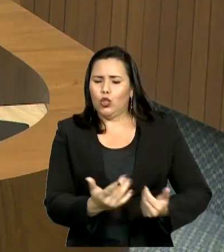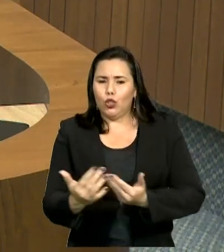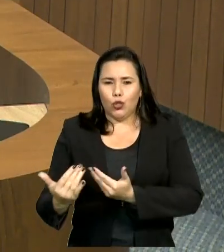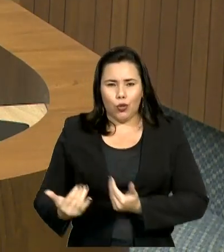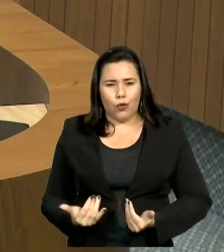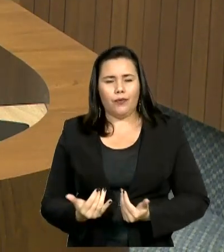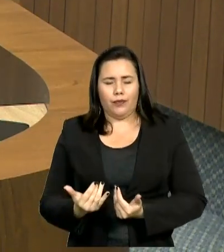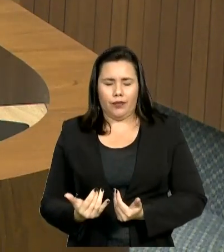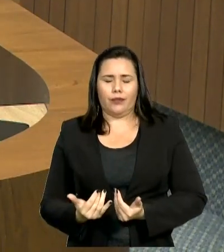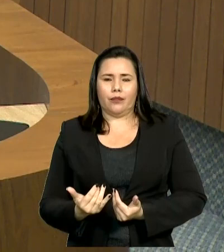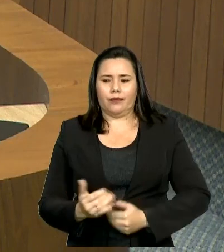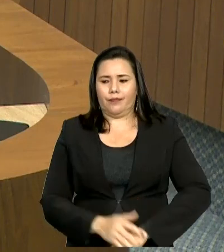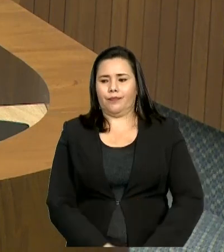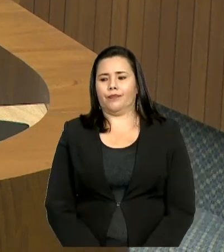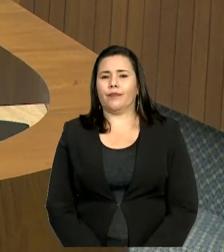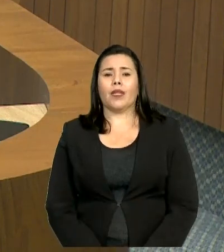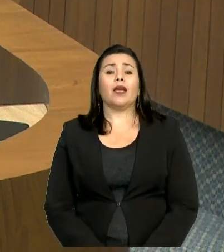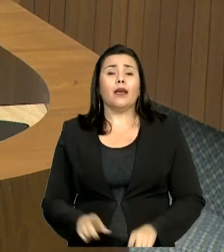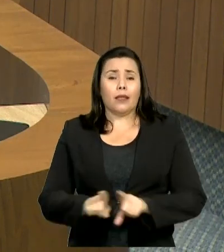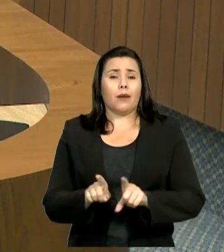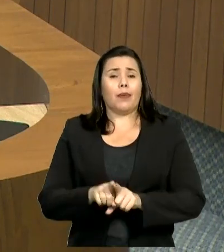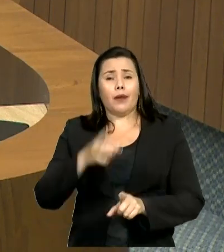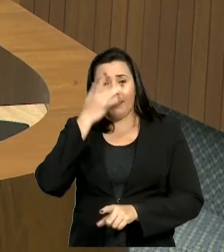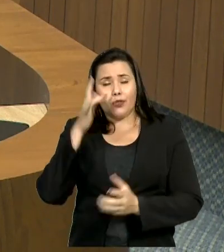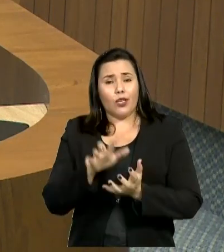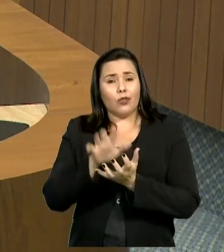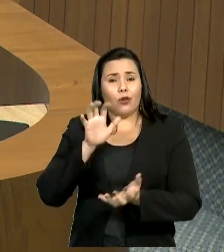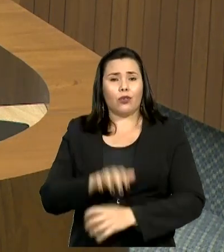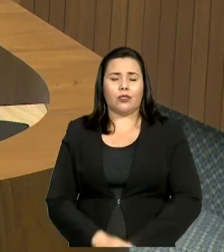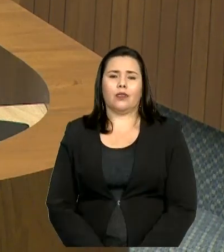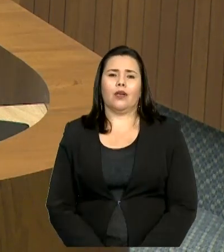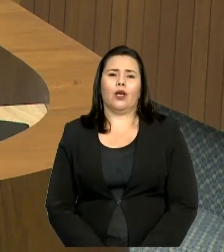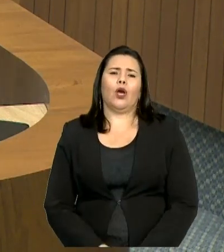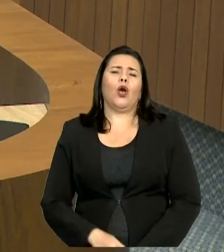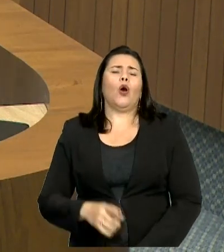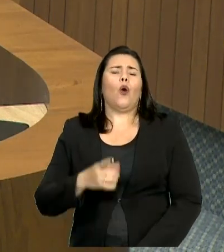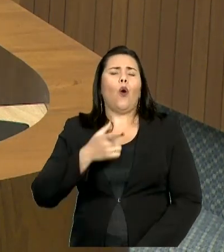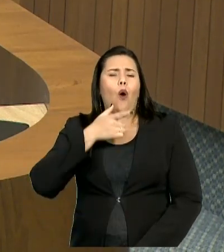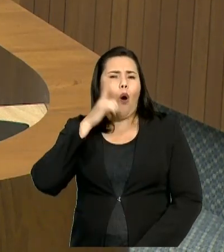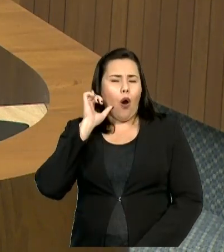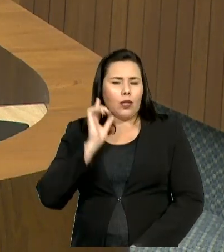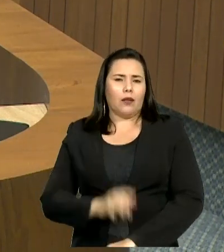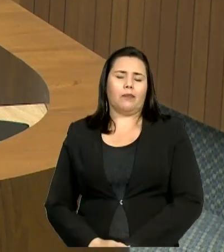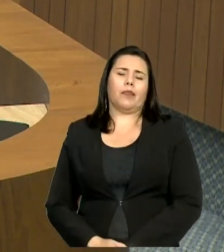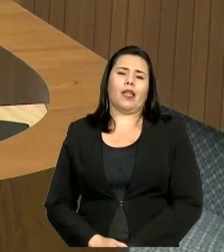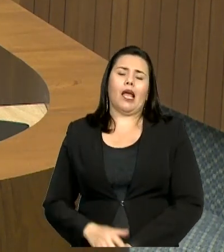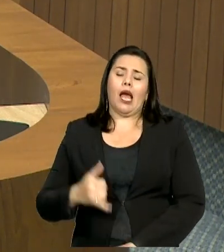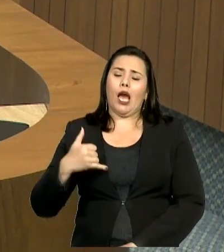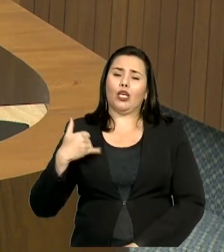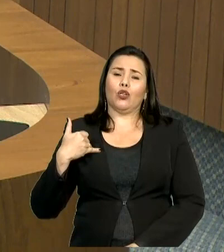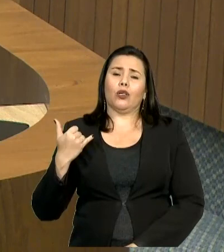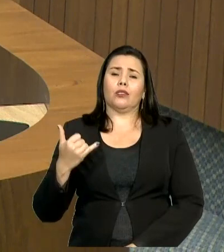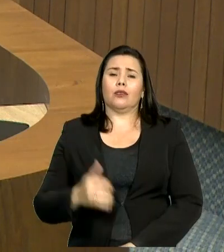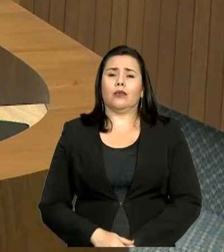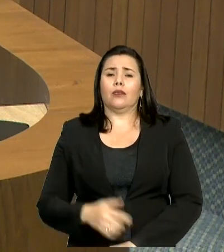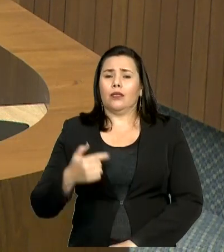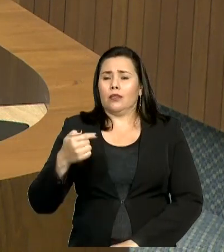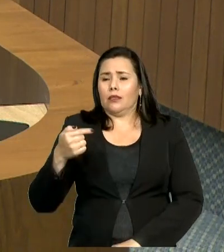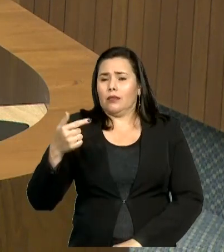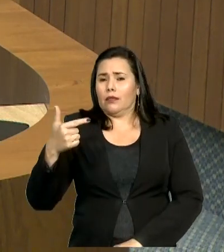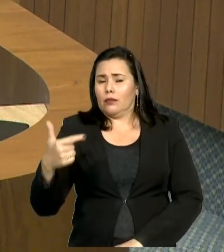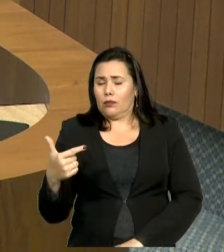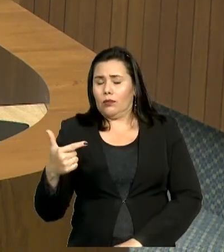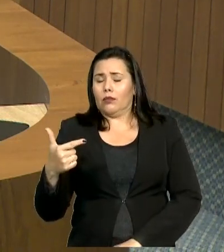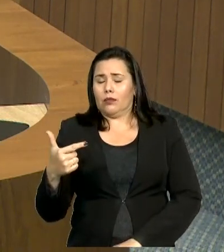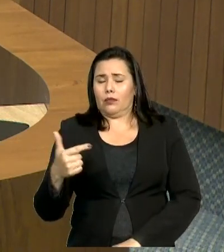reportagem, uma idosa de 72 anos se alfabetizando. Isso é muito importante, eu vejo com bons olhos a